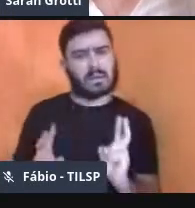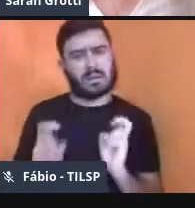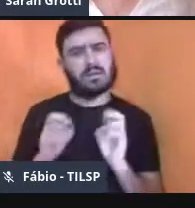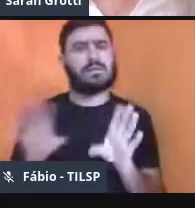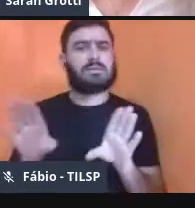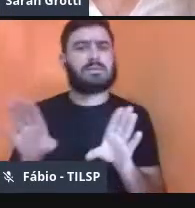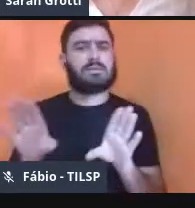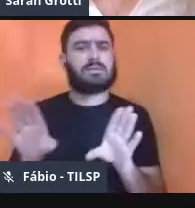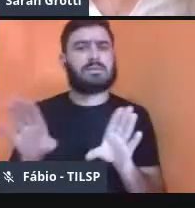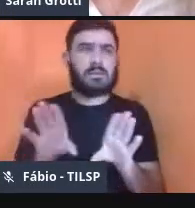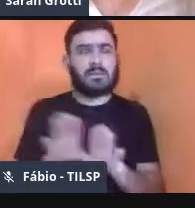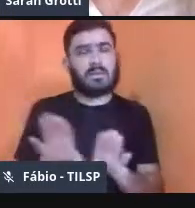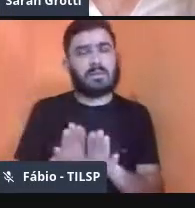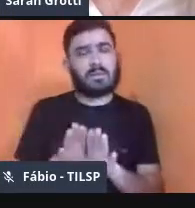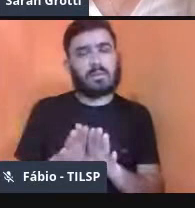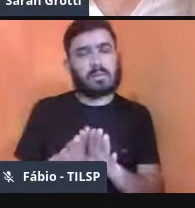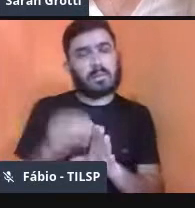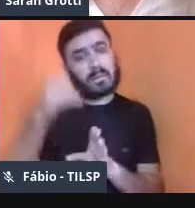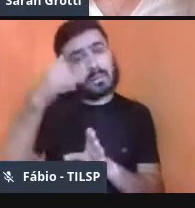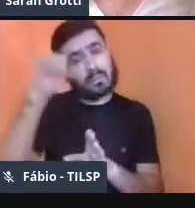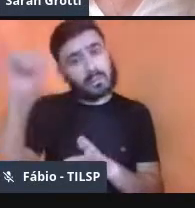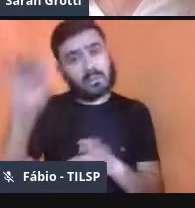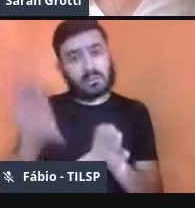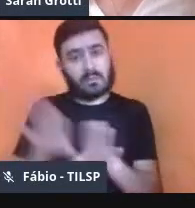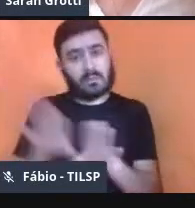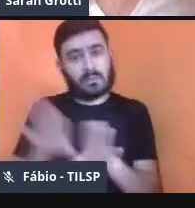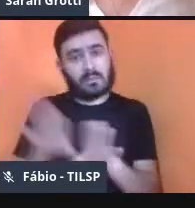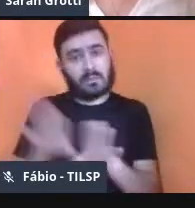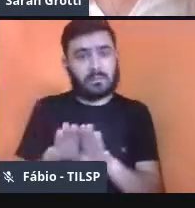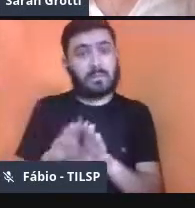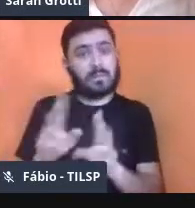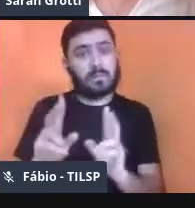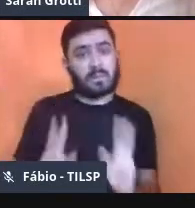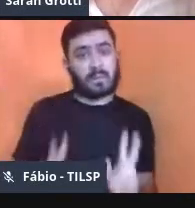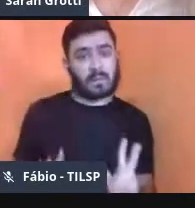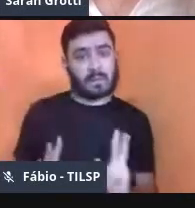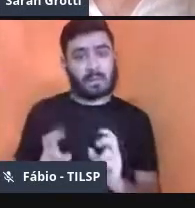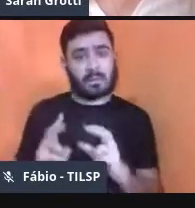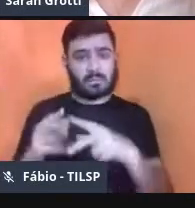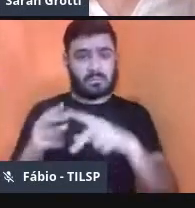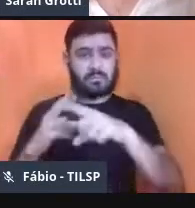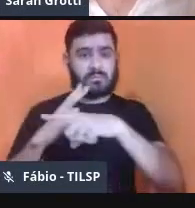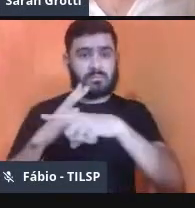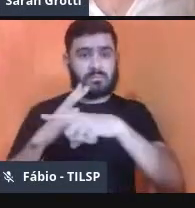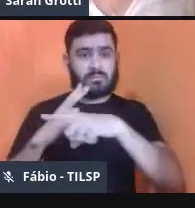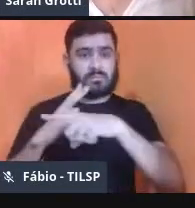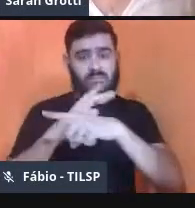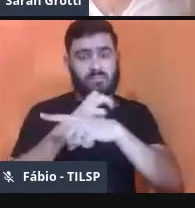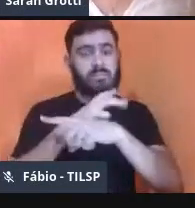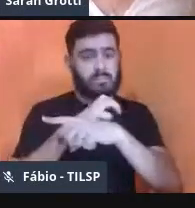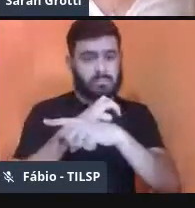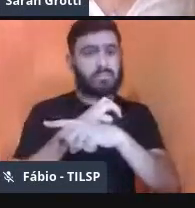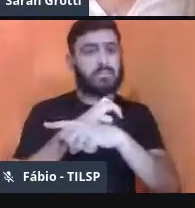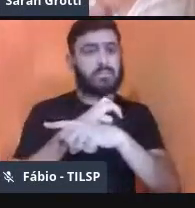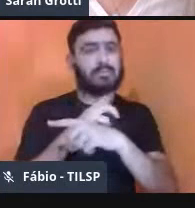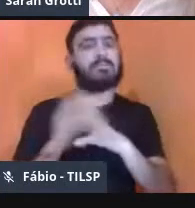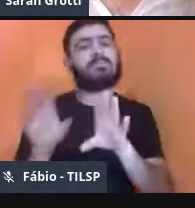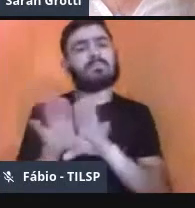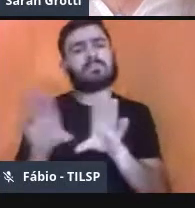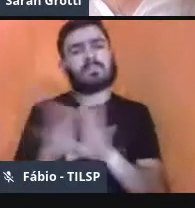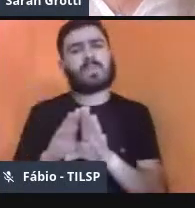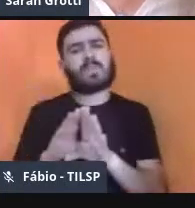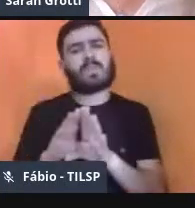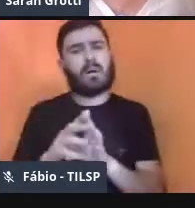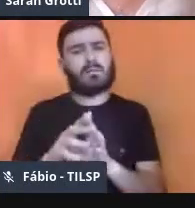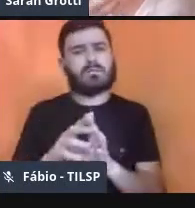da prevalência de câncer de próstata e de colo, né? Obesidade,